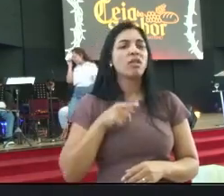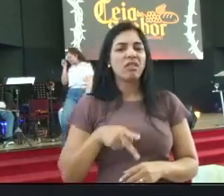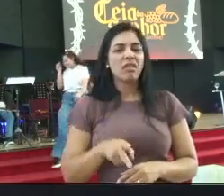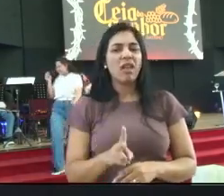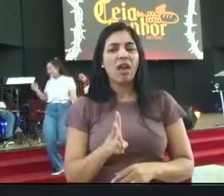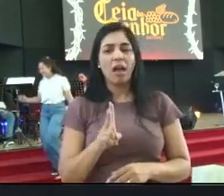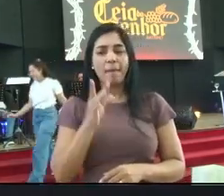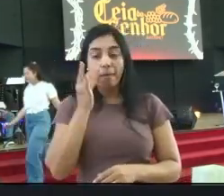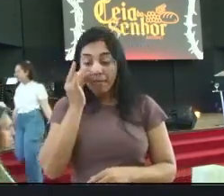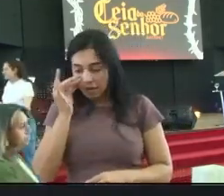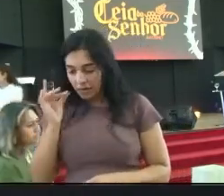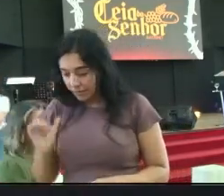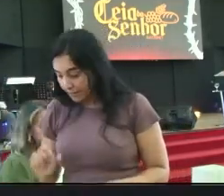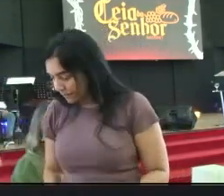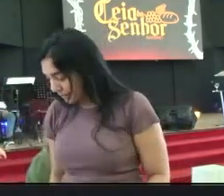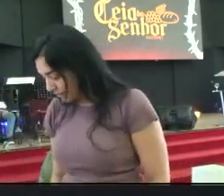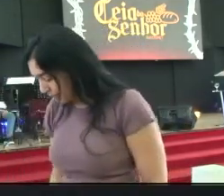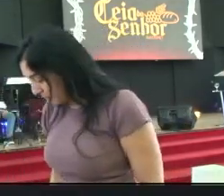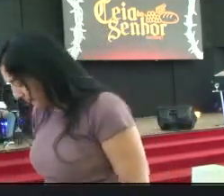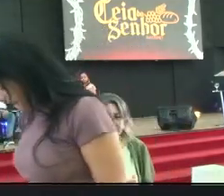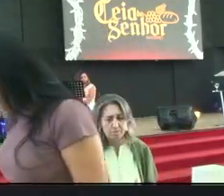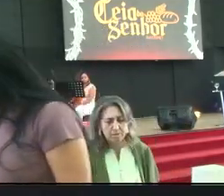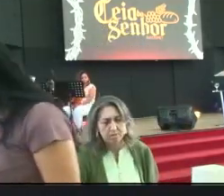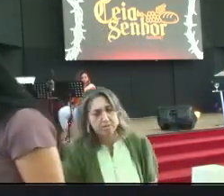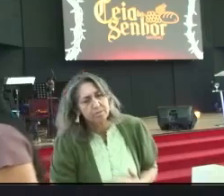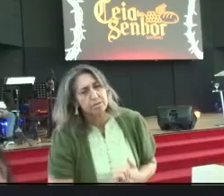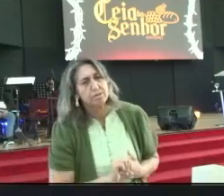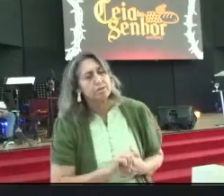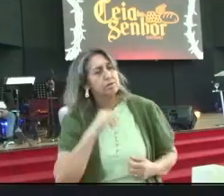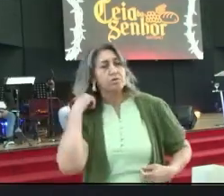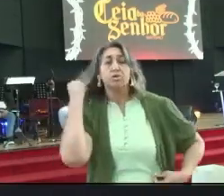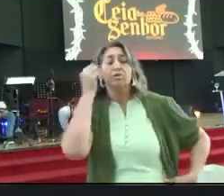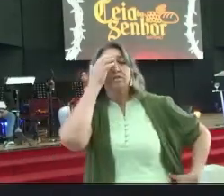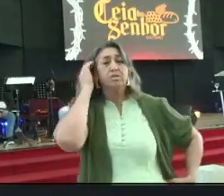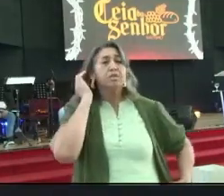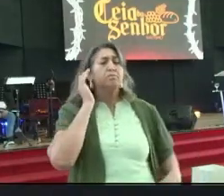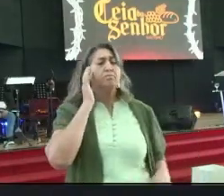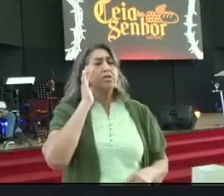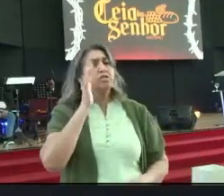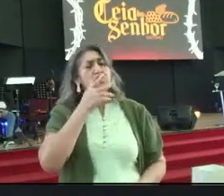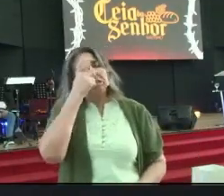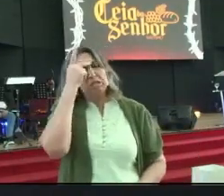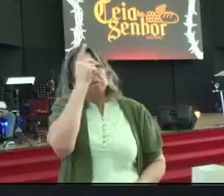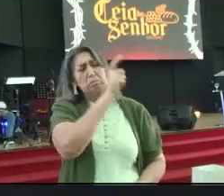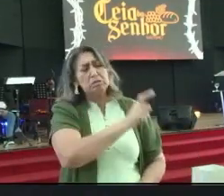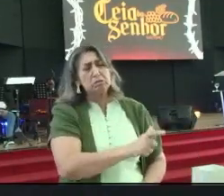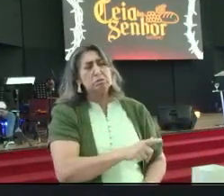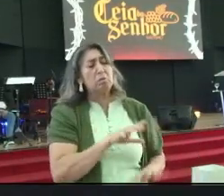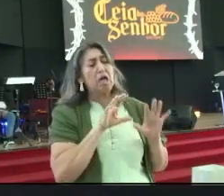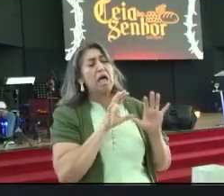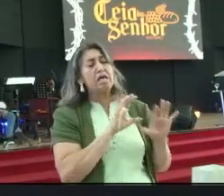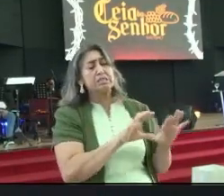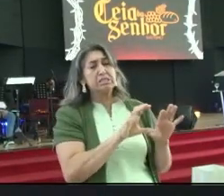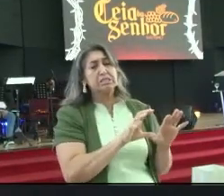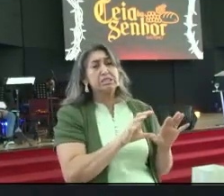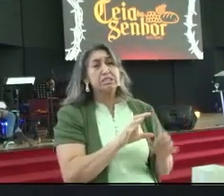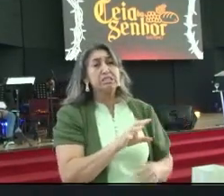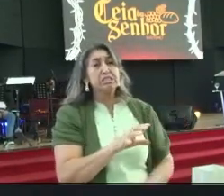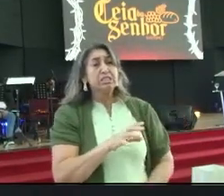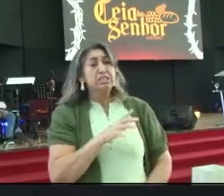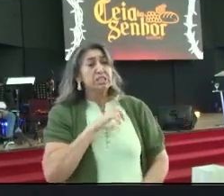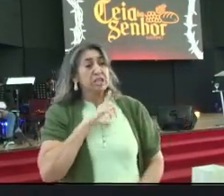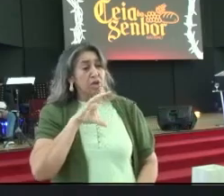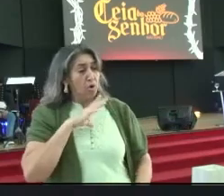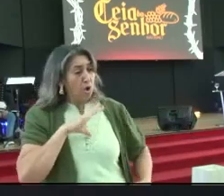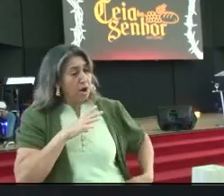Irmão, se o homem é assim, quanto mais Deus. Se